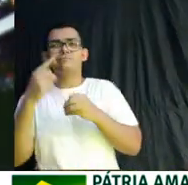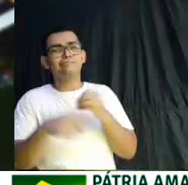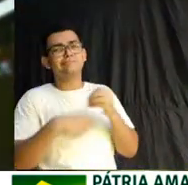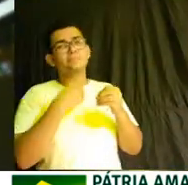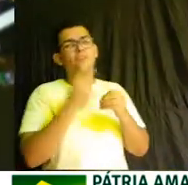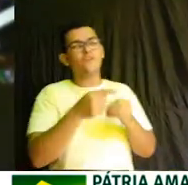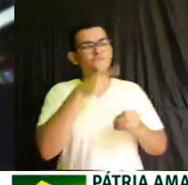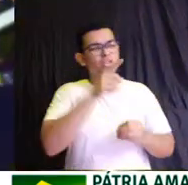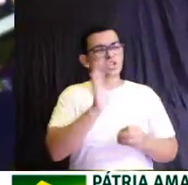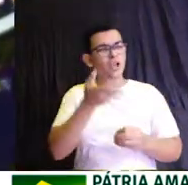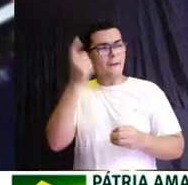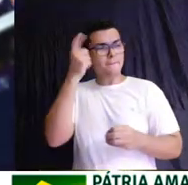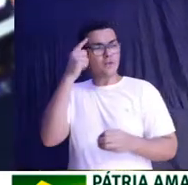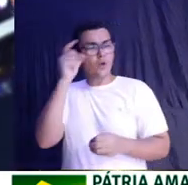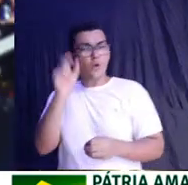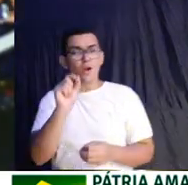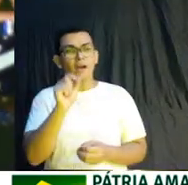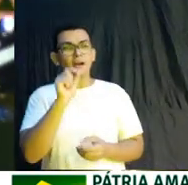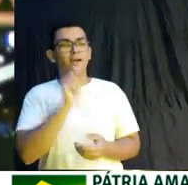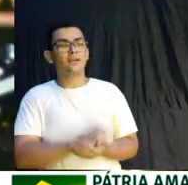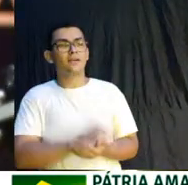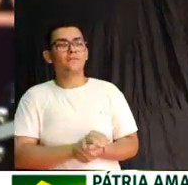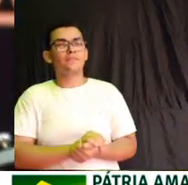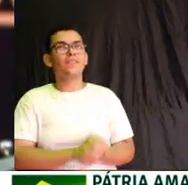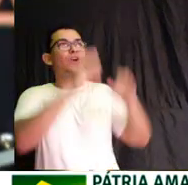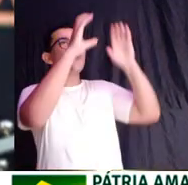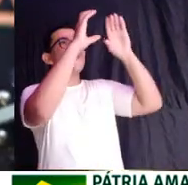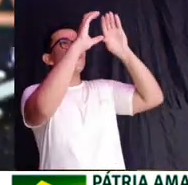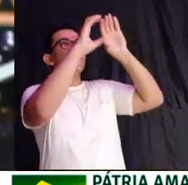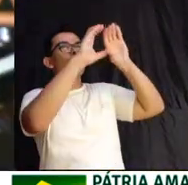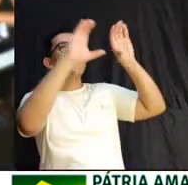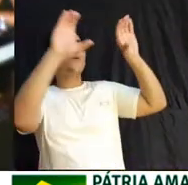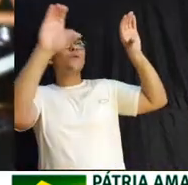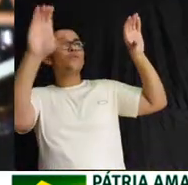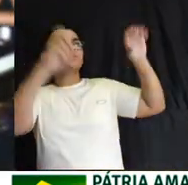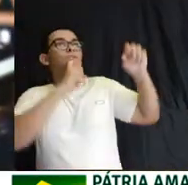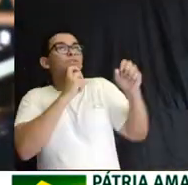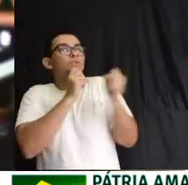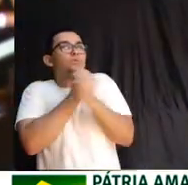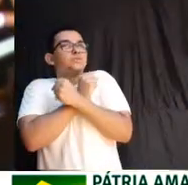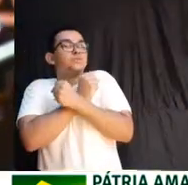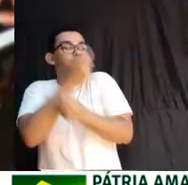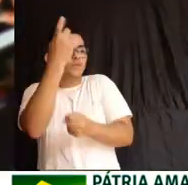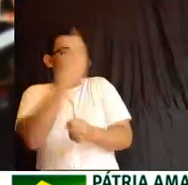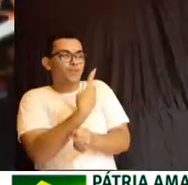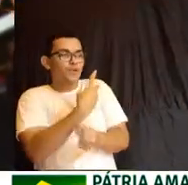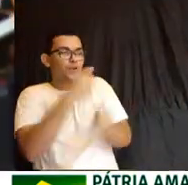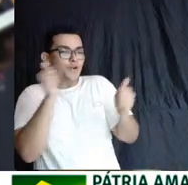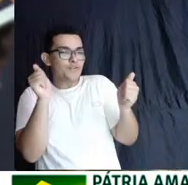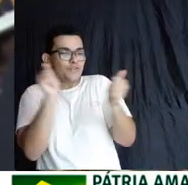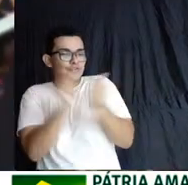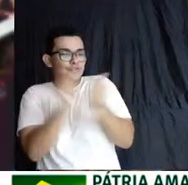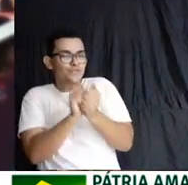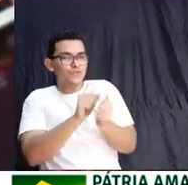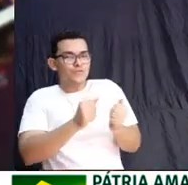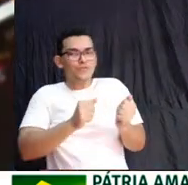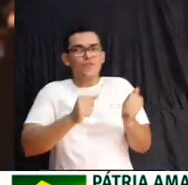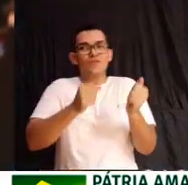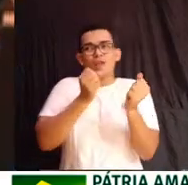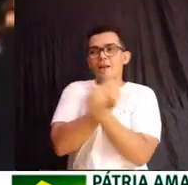imaginar. E já pensou que o ar-condicionado quis a gente suando, a TV no